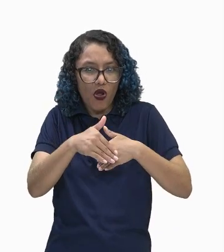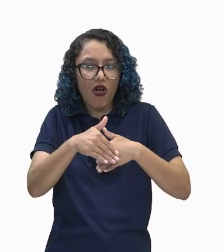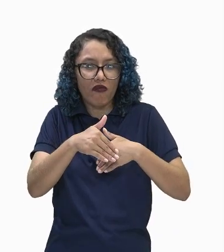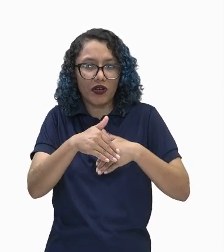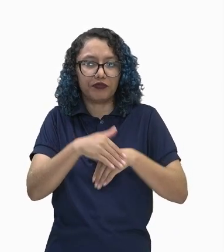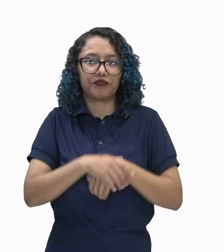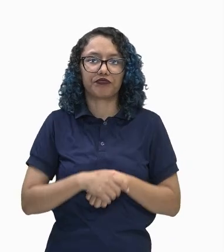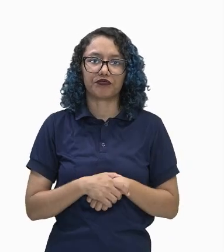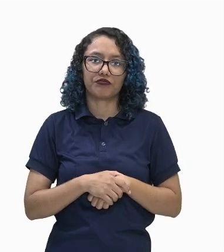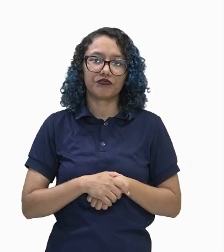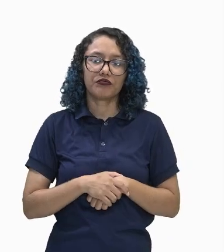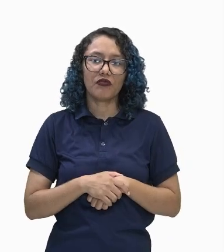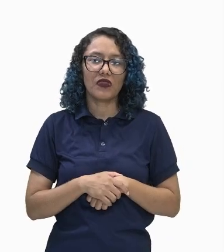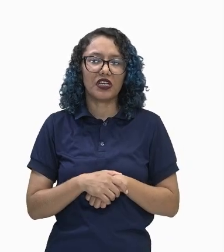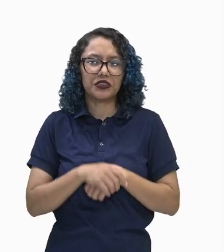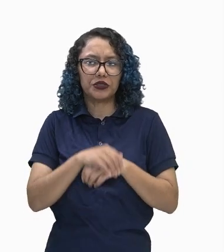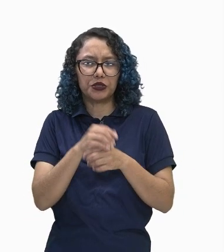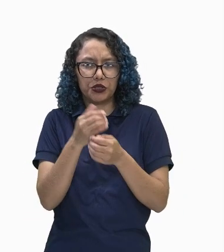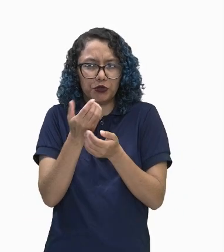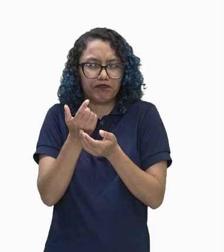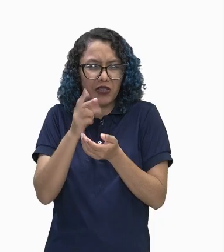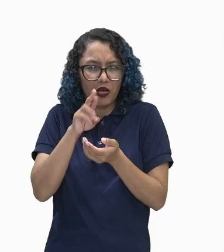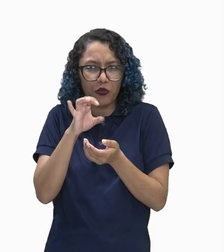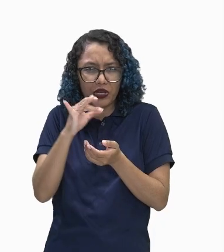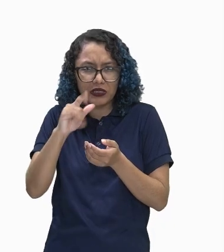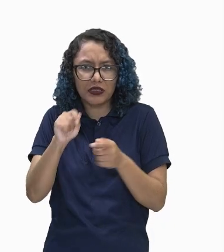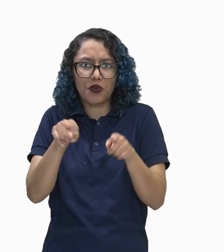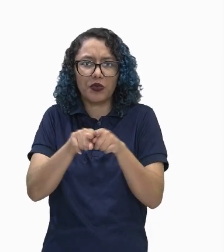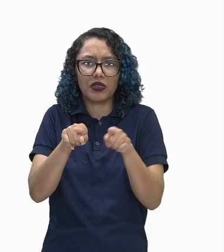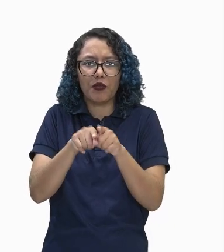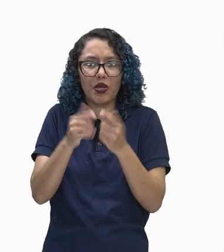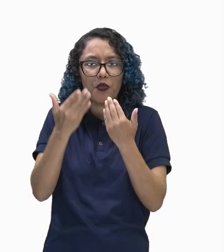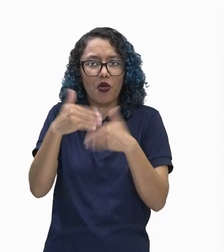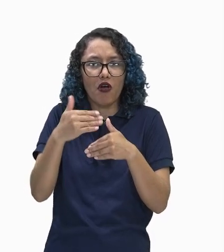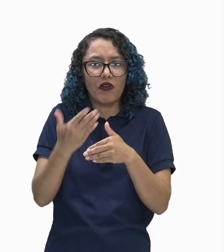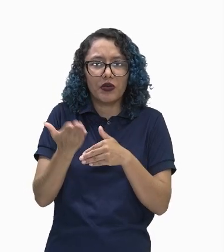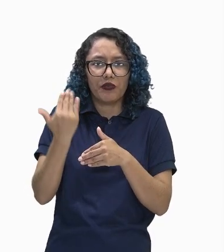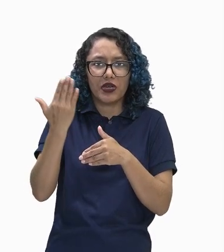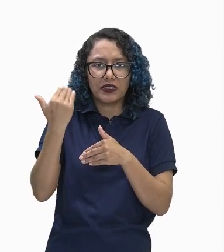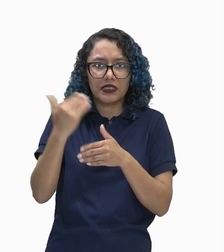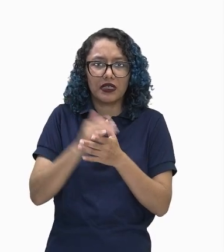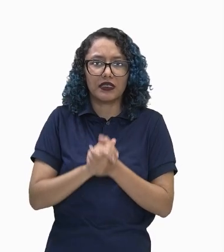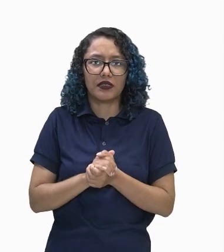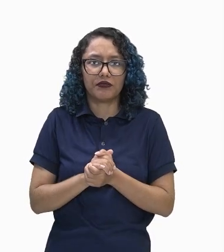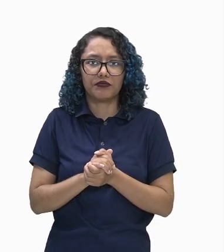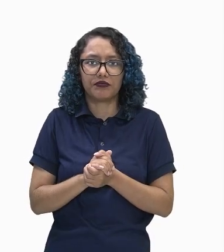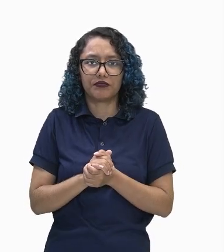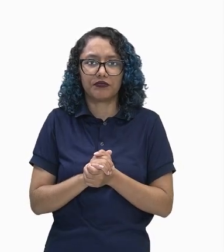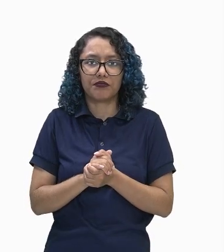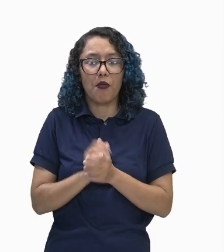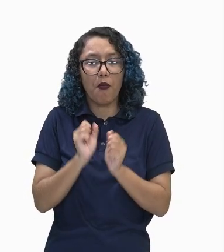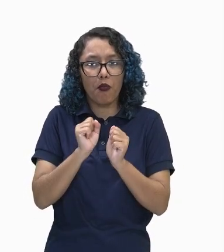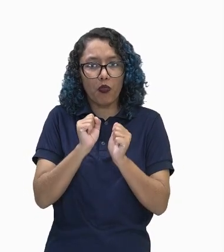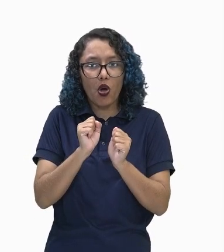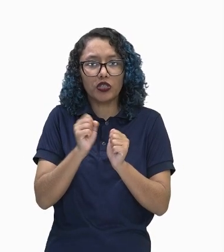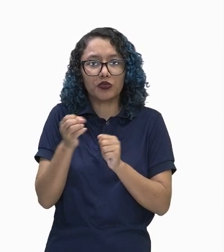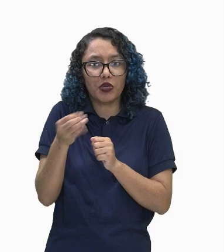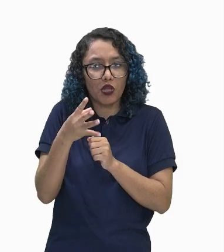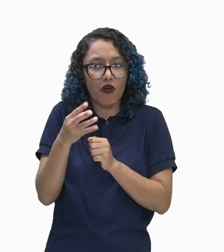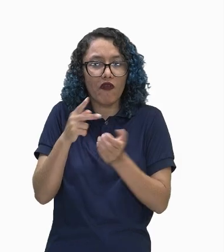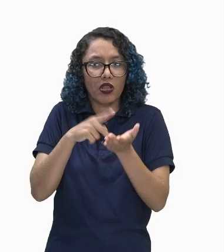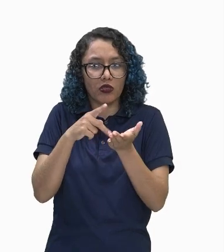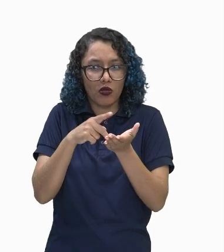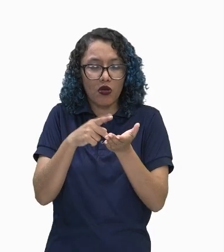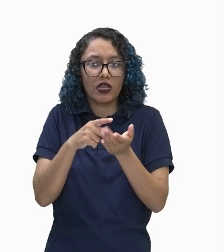nota trimestral. Poder-se considerar recuperado o aluno que atingisse